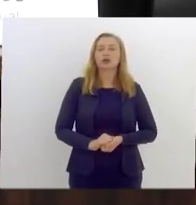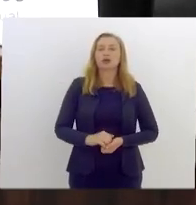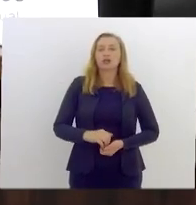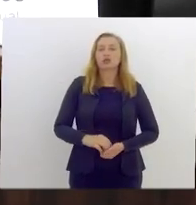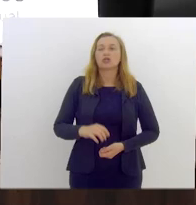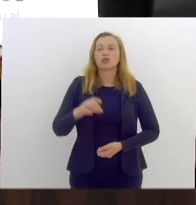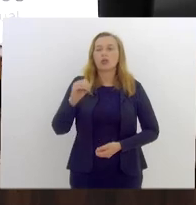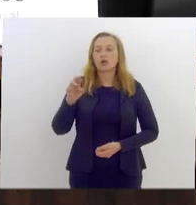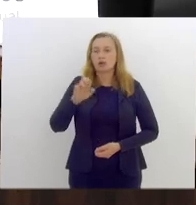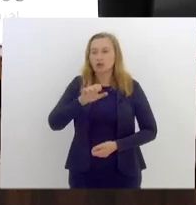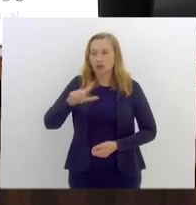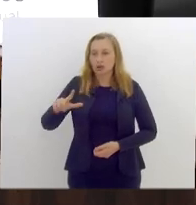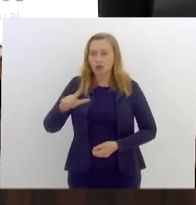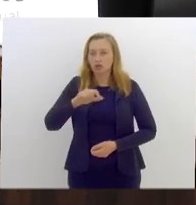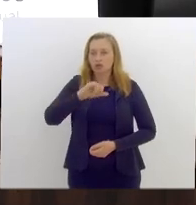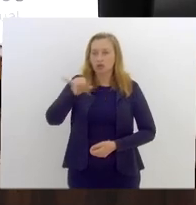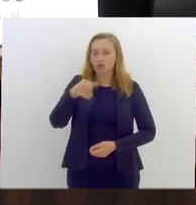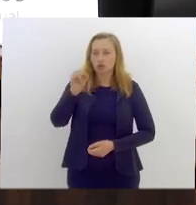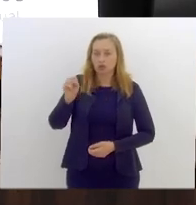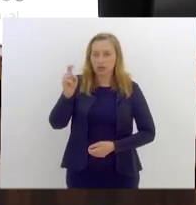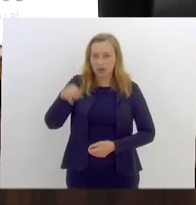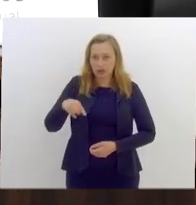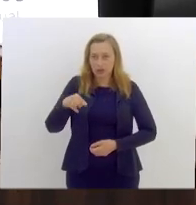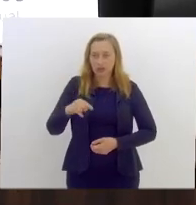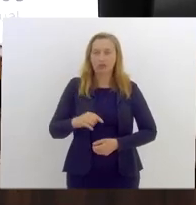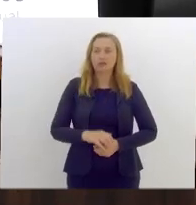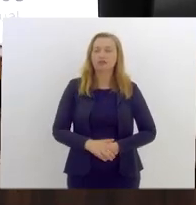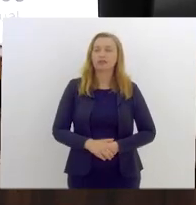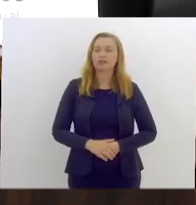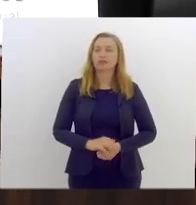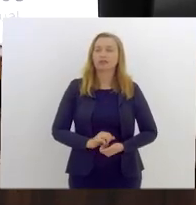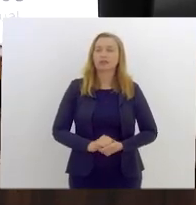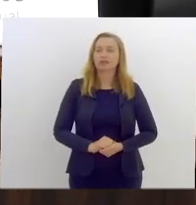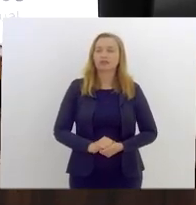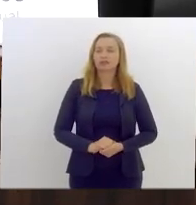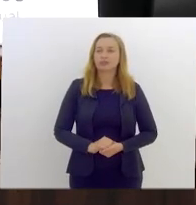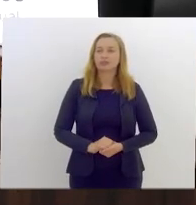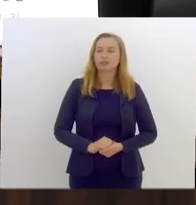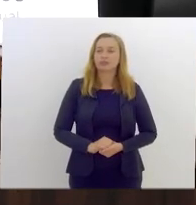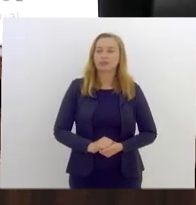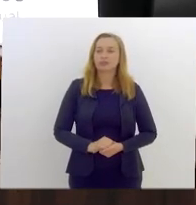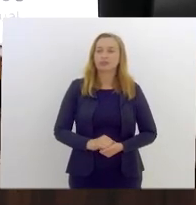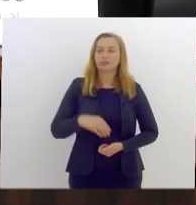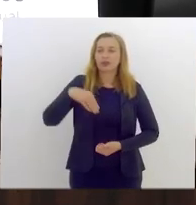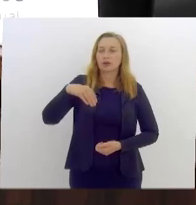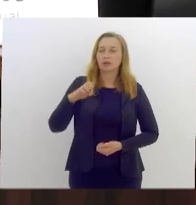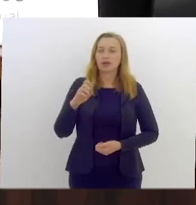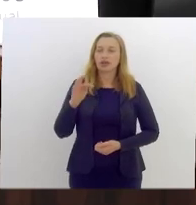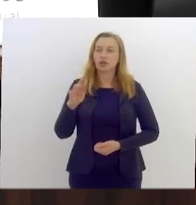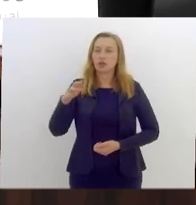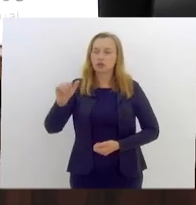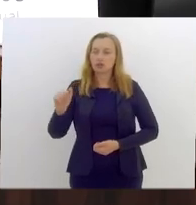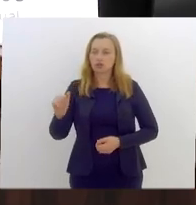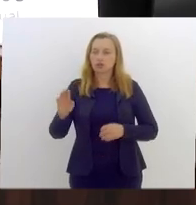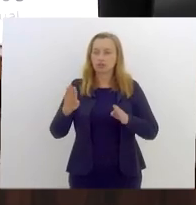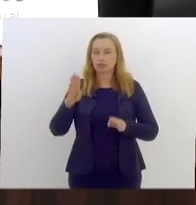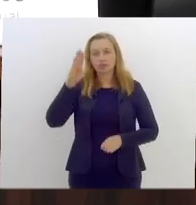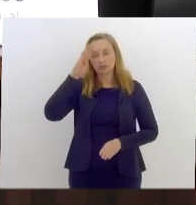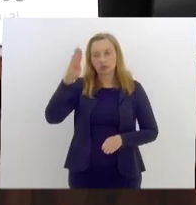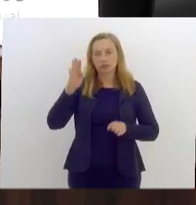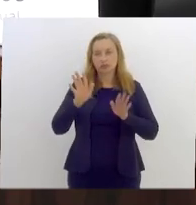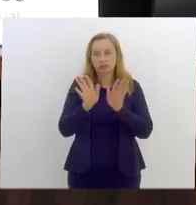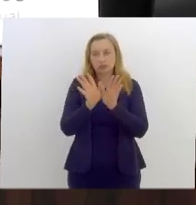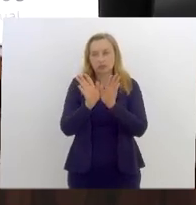Eduardo Gonçalves Platinic, comandante do Centro Integrado de Meteorologia da Aeronáutica.